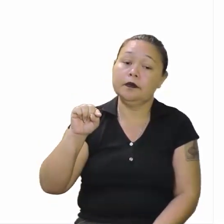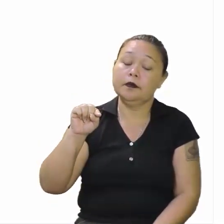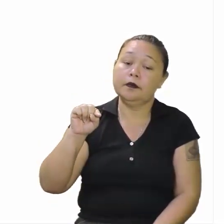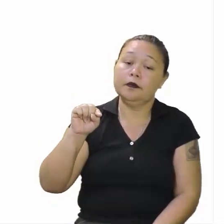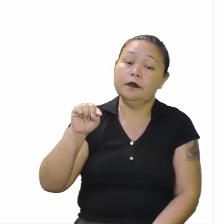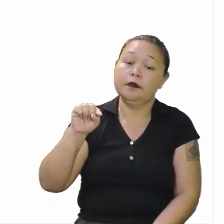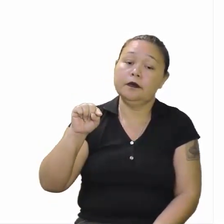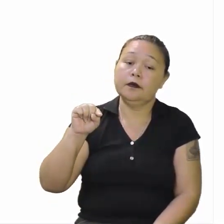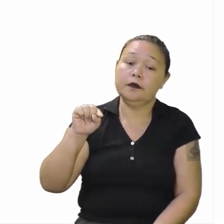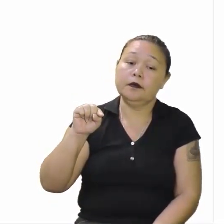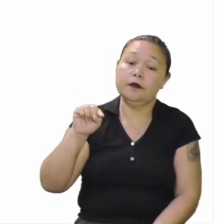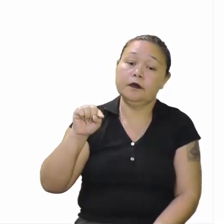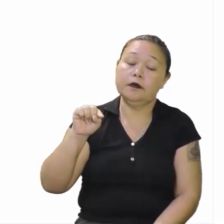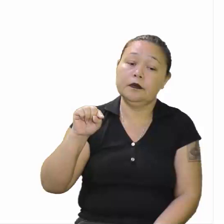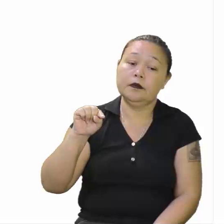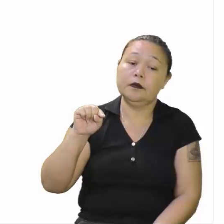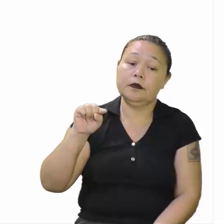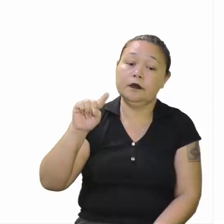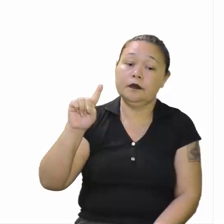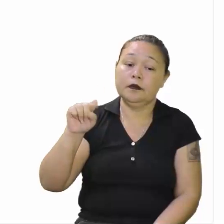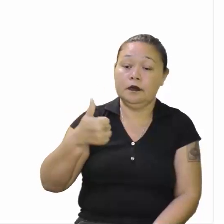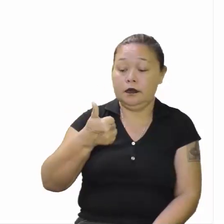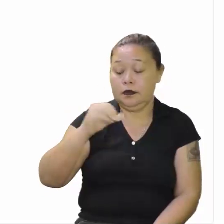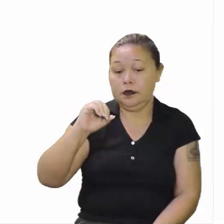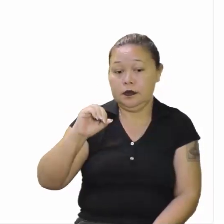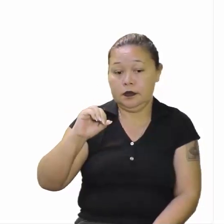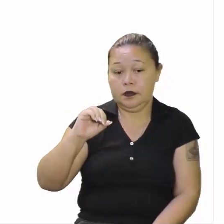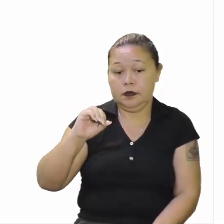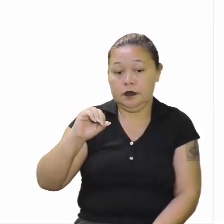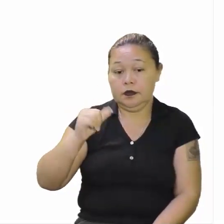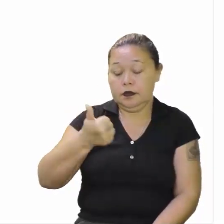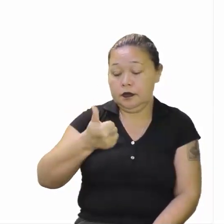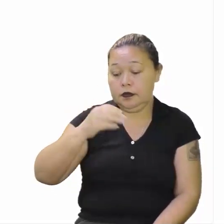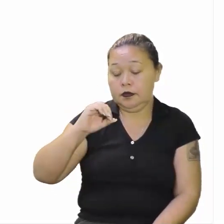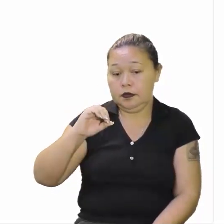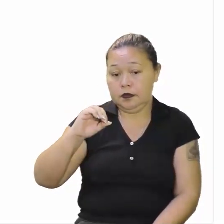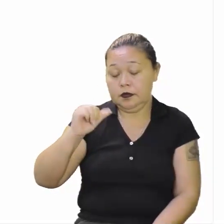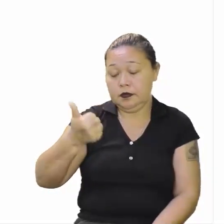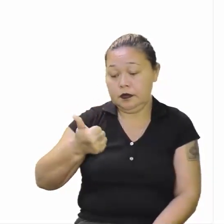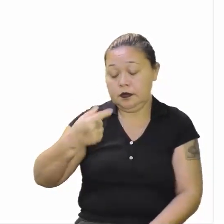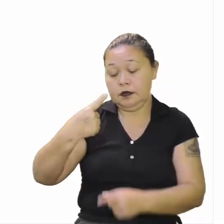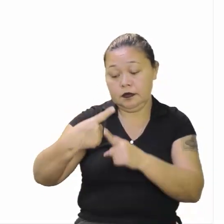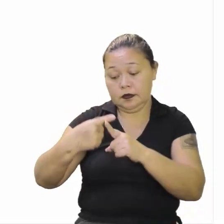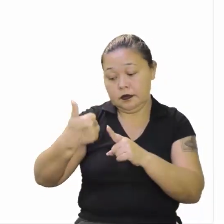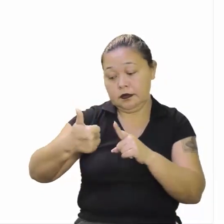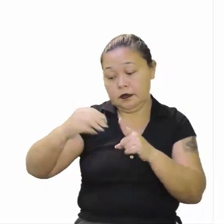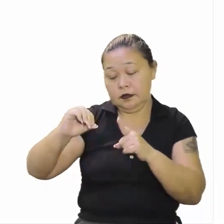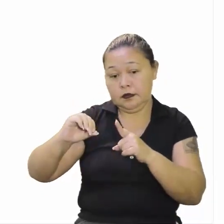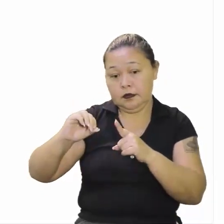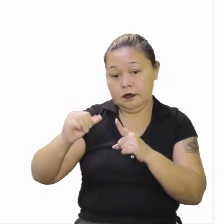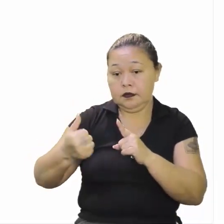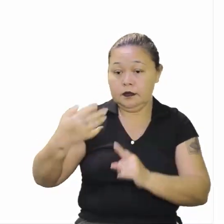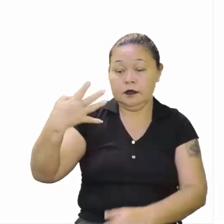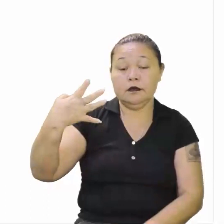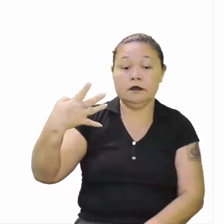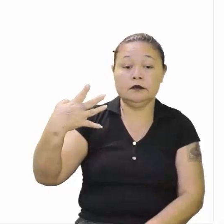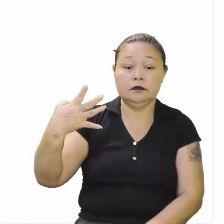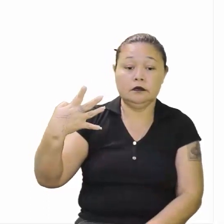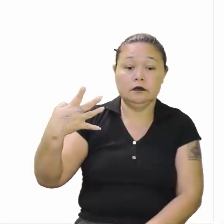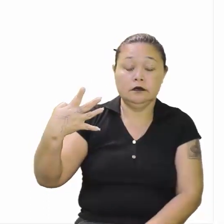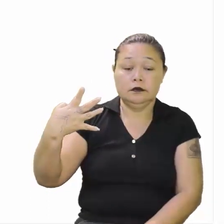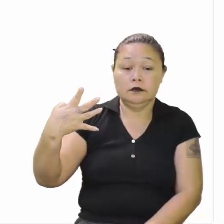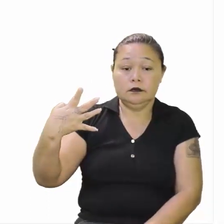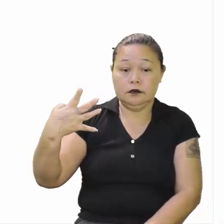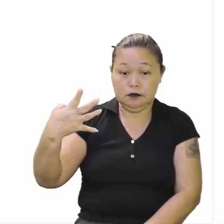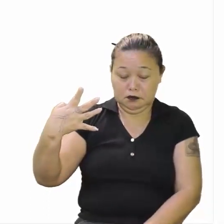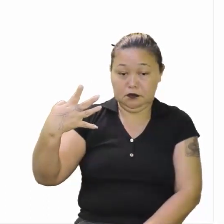e eu colocasse 10, ficaria 10 vezes 10 elevado à quarta. Por